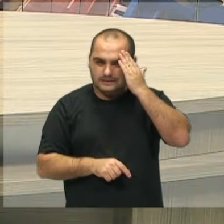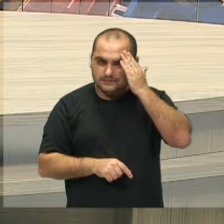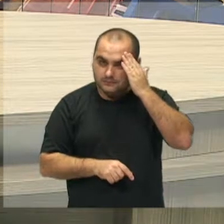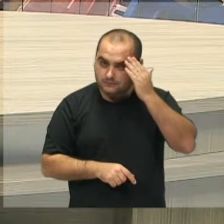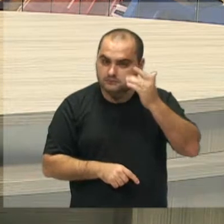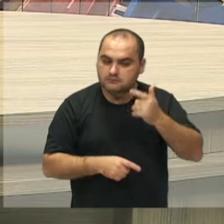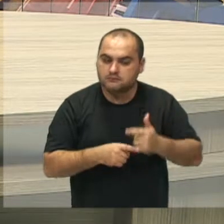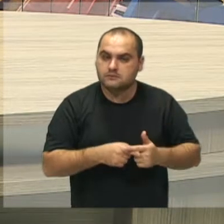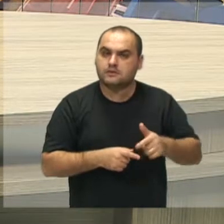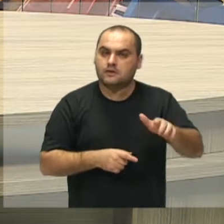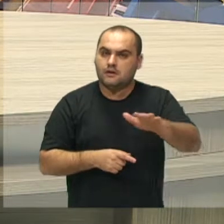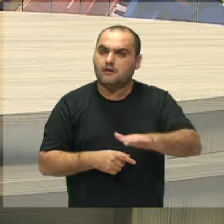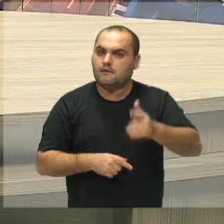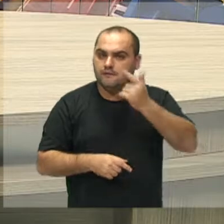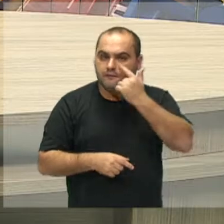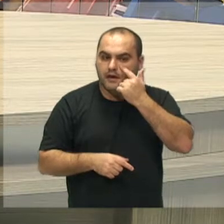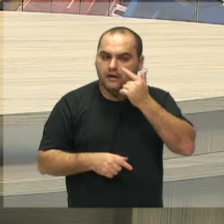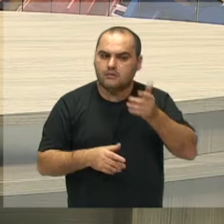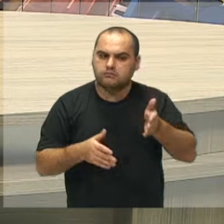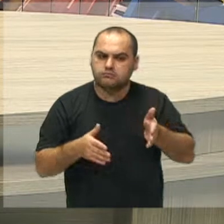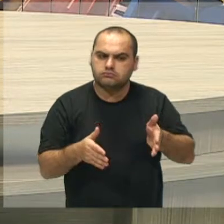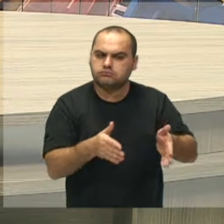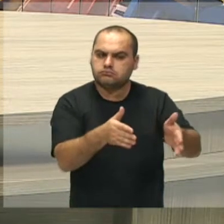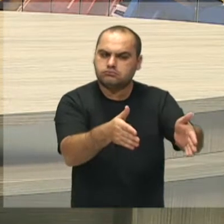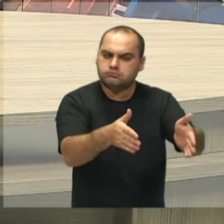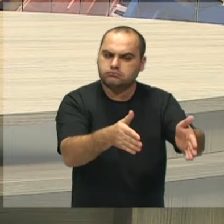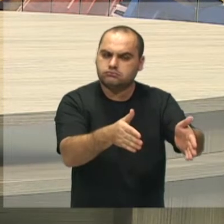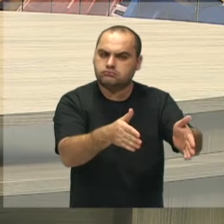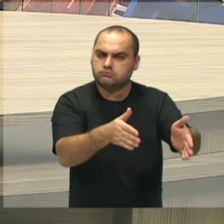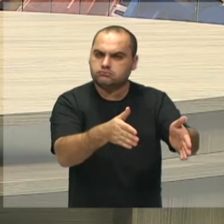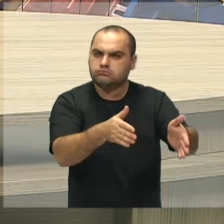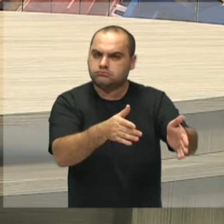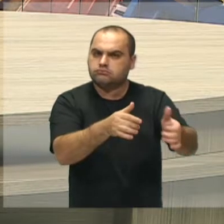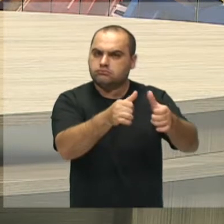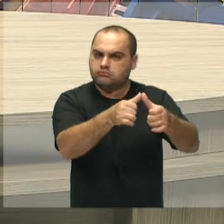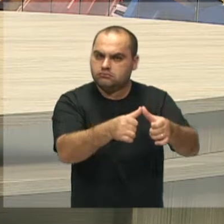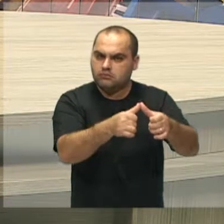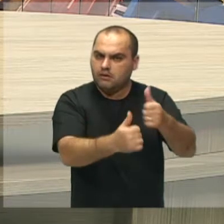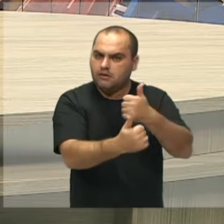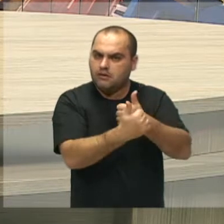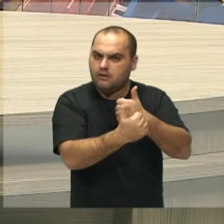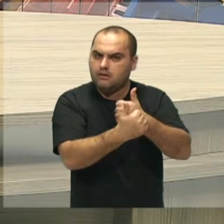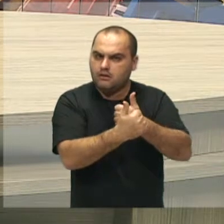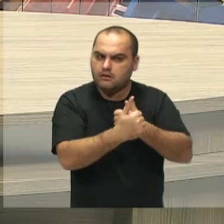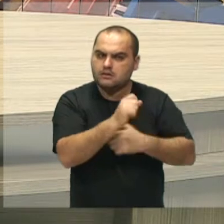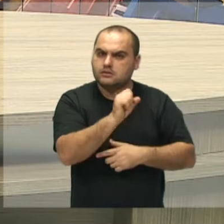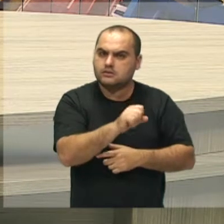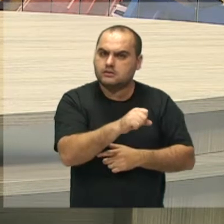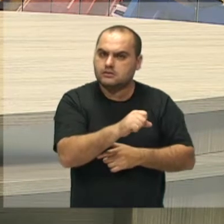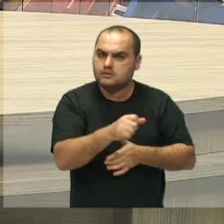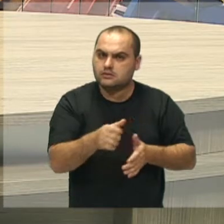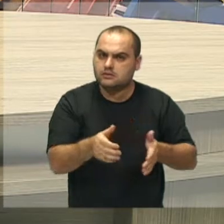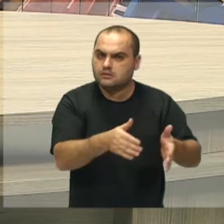gente vê que alguns segmentos eles estão tomando conta, se aproximando muito e